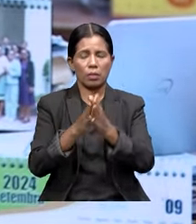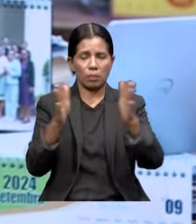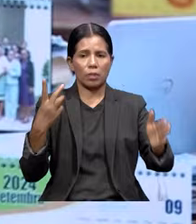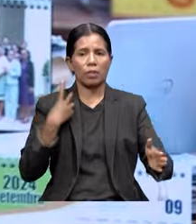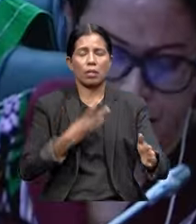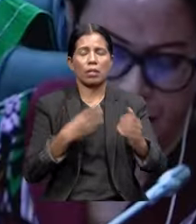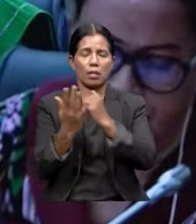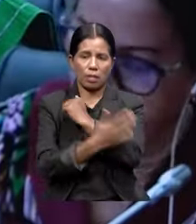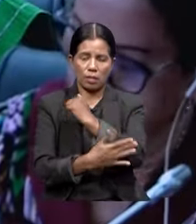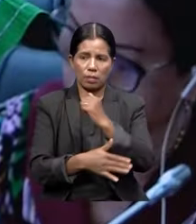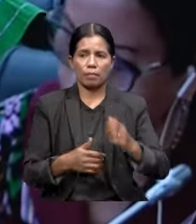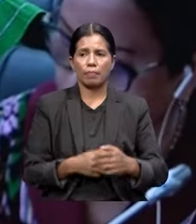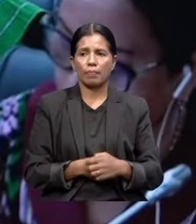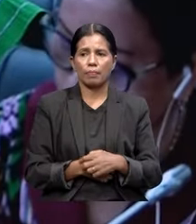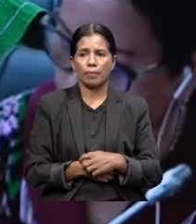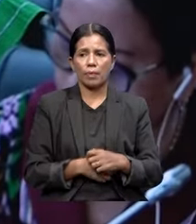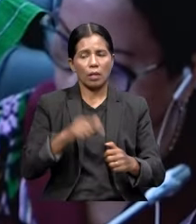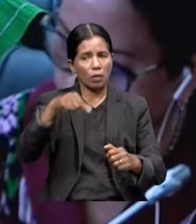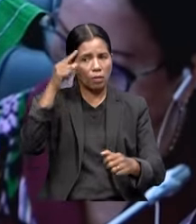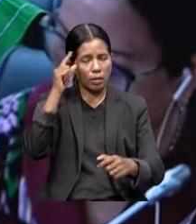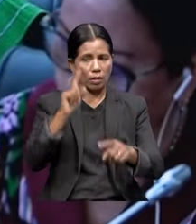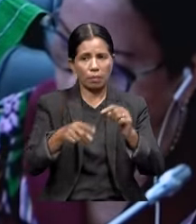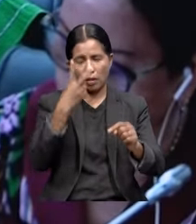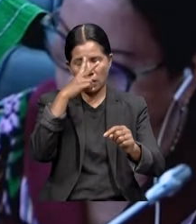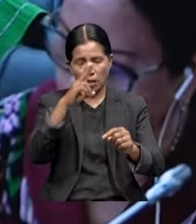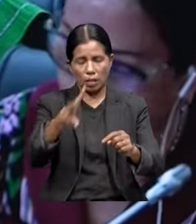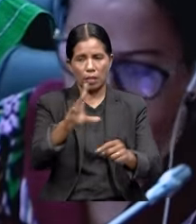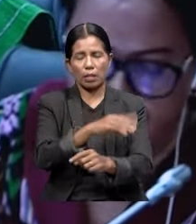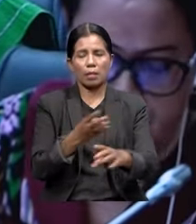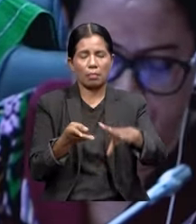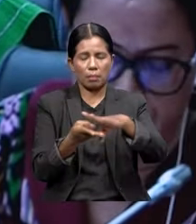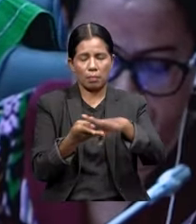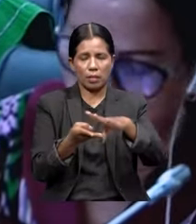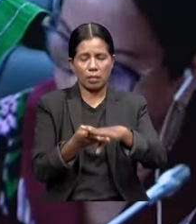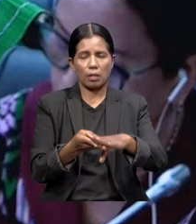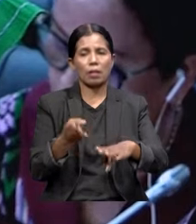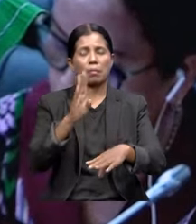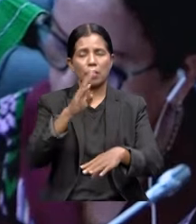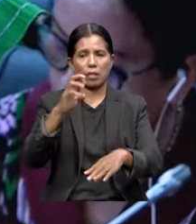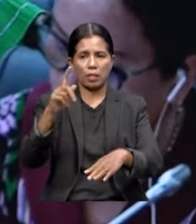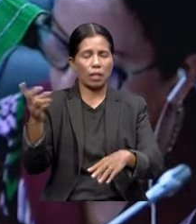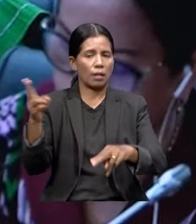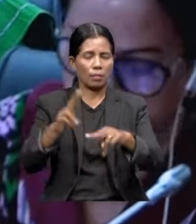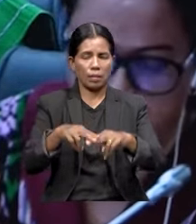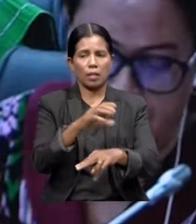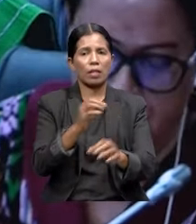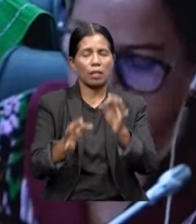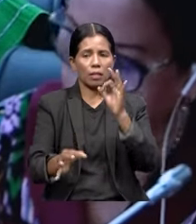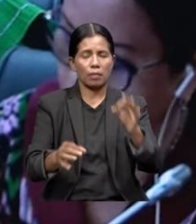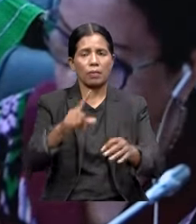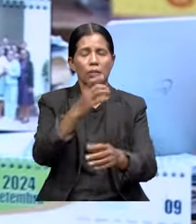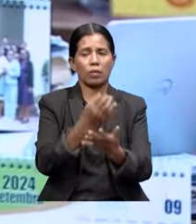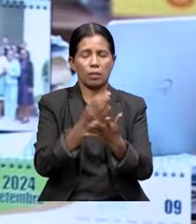Nação. Governo labele haré liquidez BNCTL nebe bot, onde lá aumenta capital. Mesmo liquidez